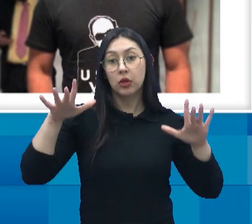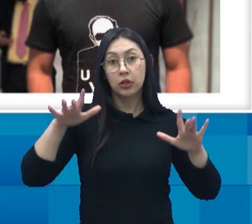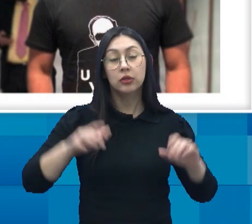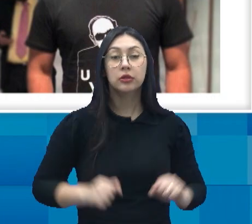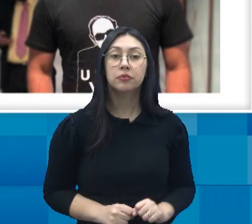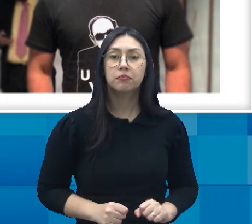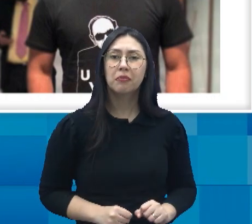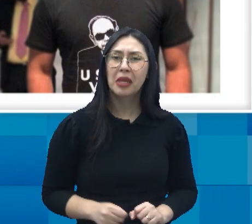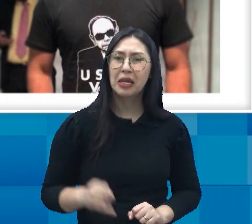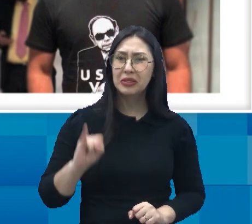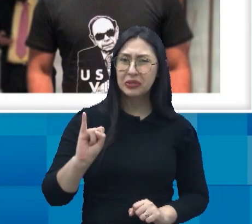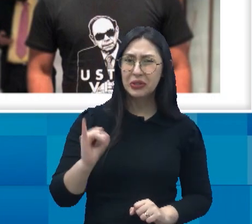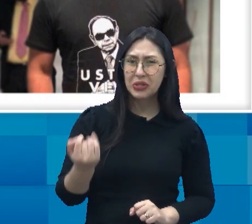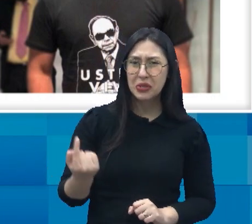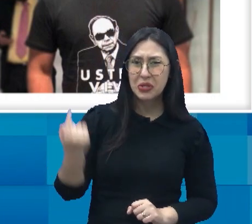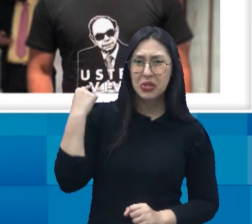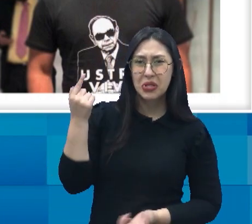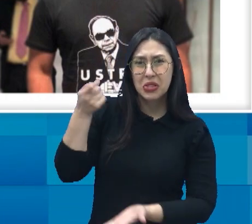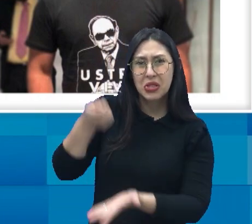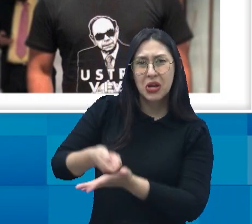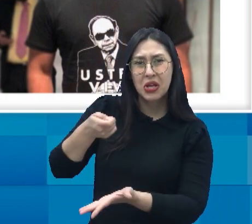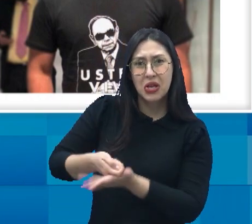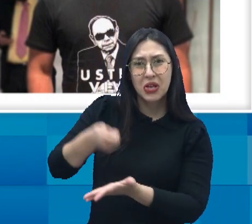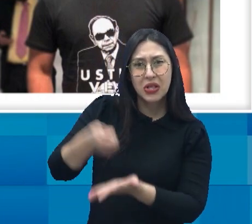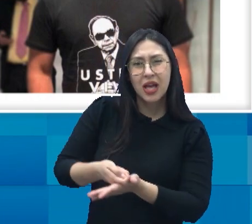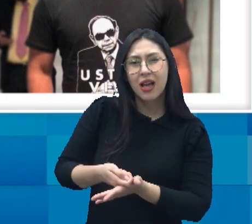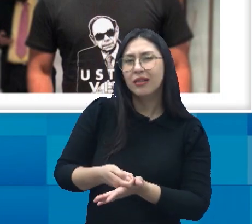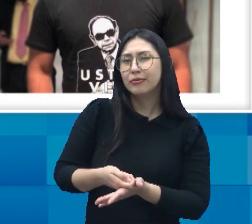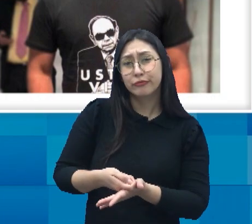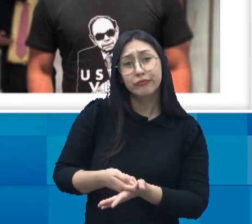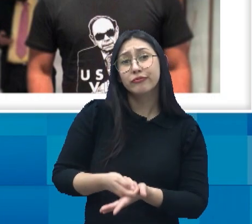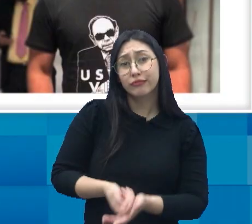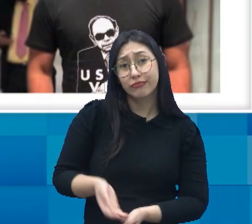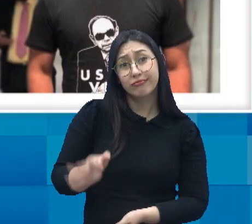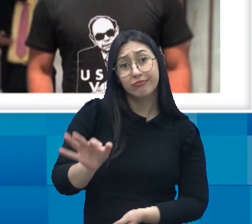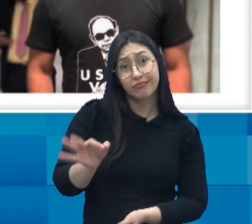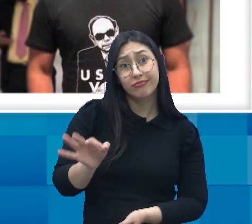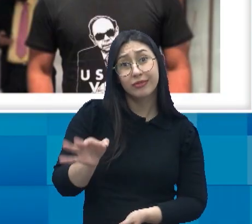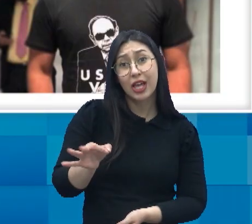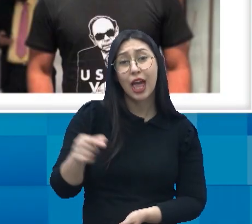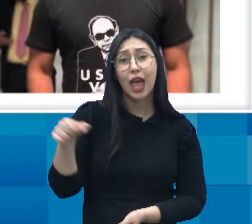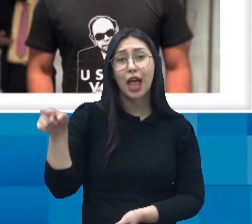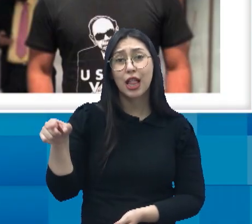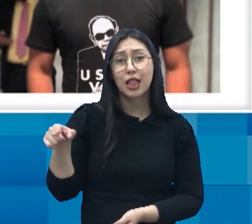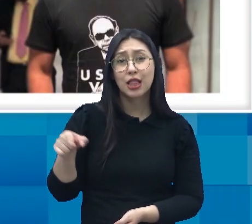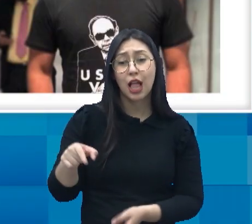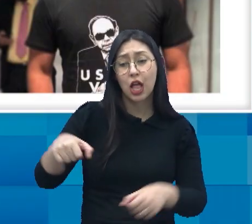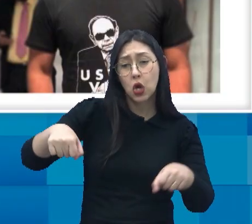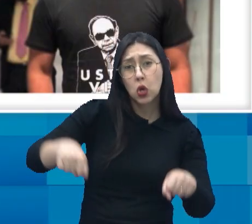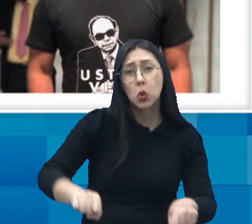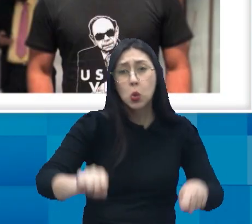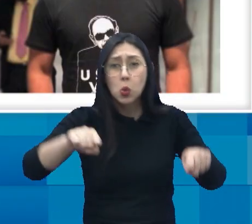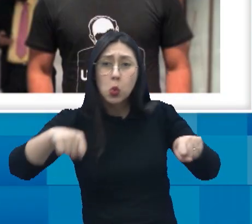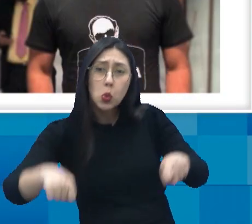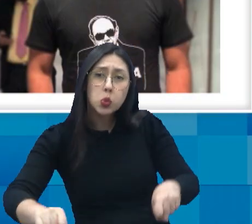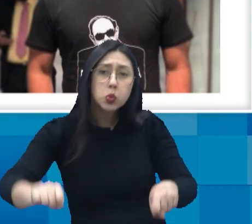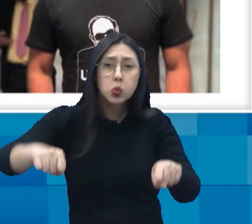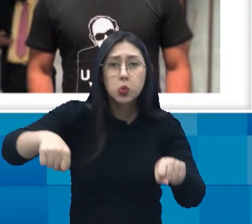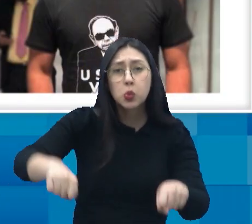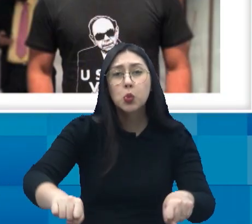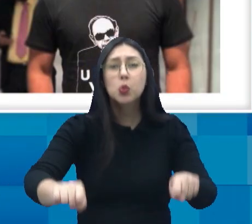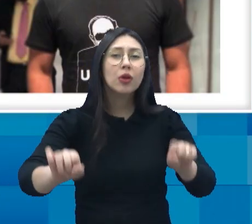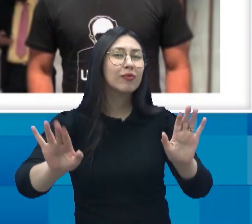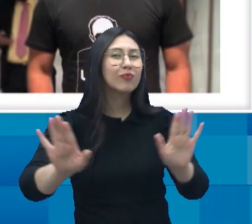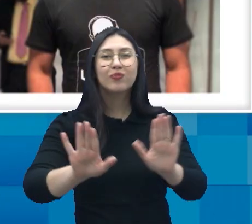na ditadura, certamente, ao invés de passear de jet ski, motocicleta e tudo mais,